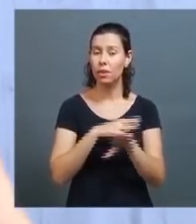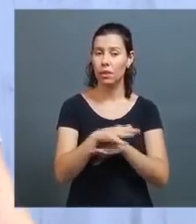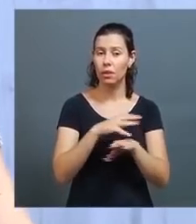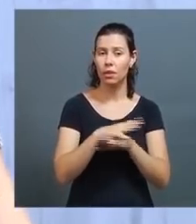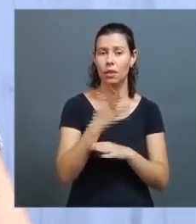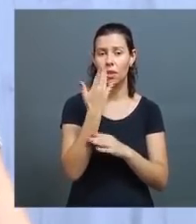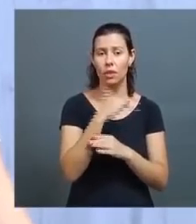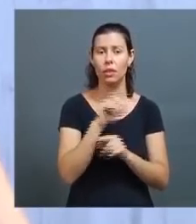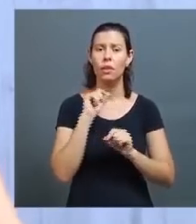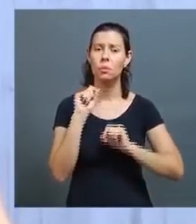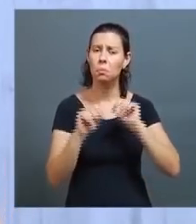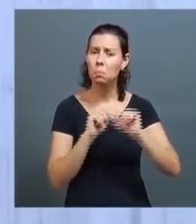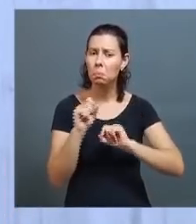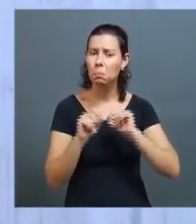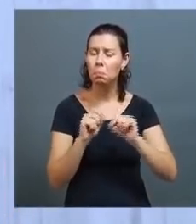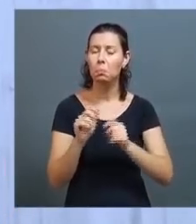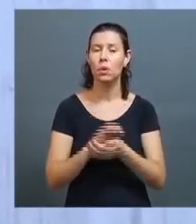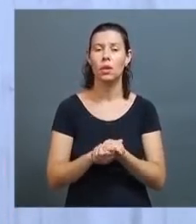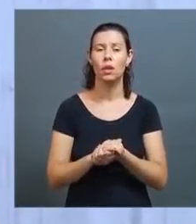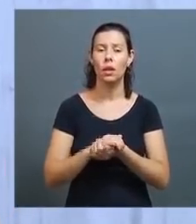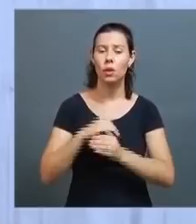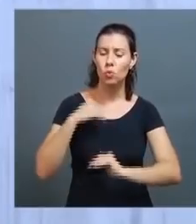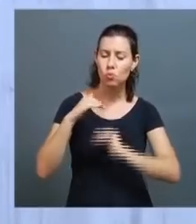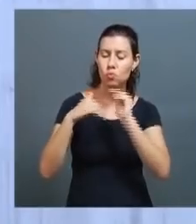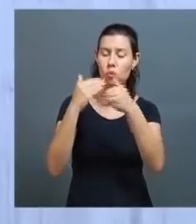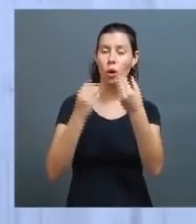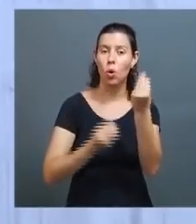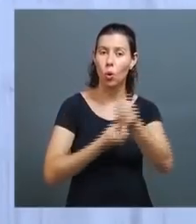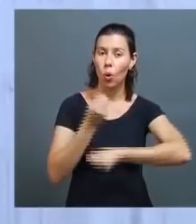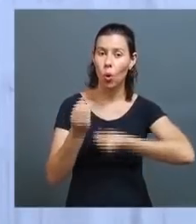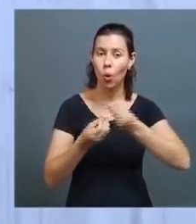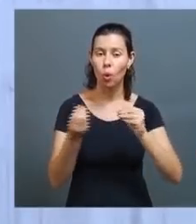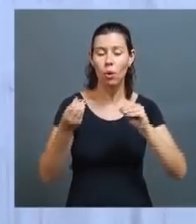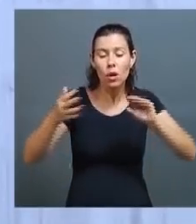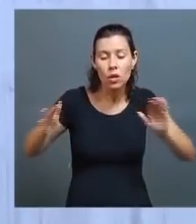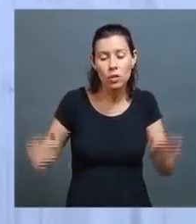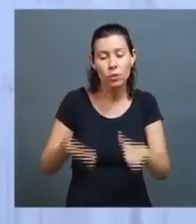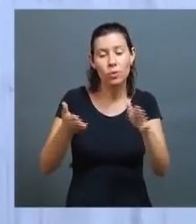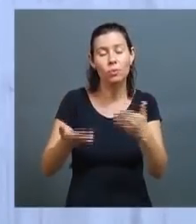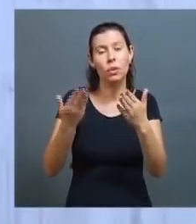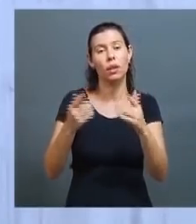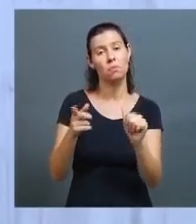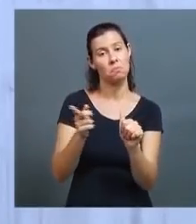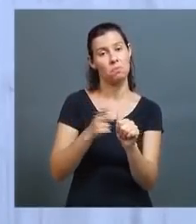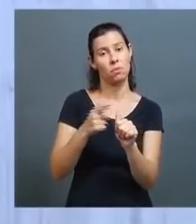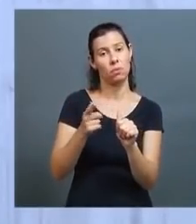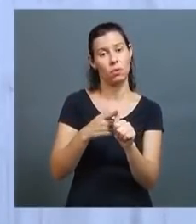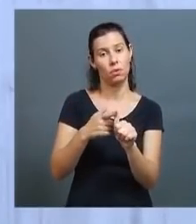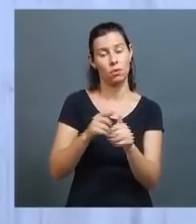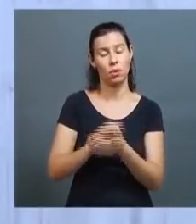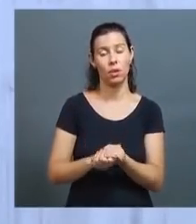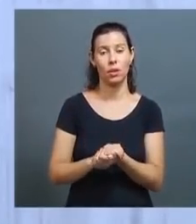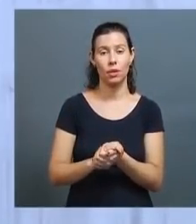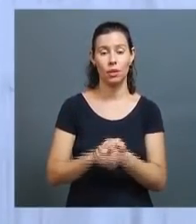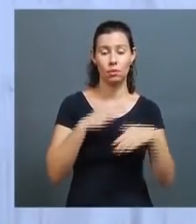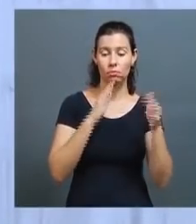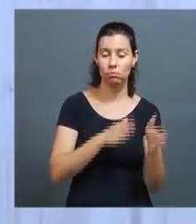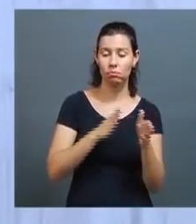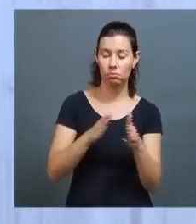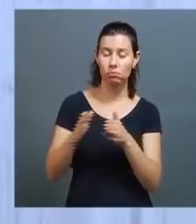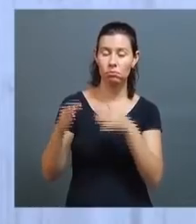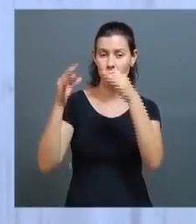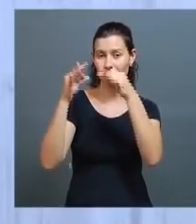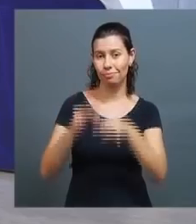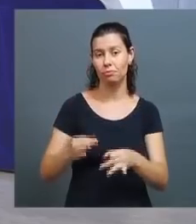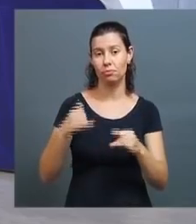essa criança? Como que a criança se desenvolve? Como que eu posso estimular essas primeiras etapas? Porque são etapas importantíssimas.